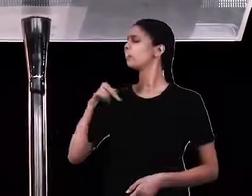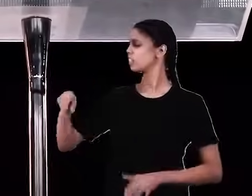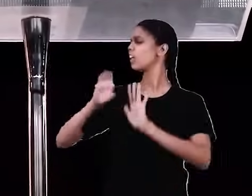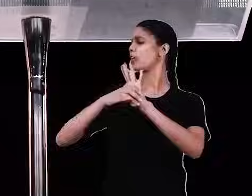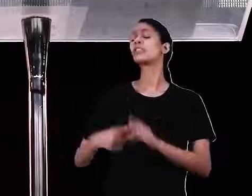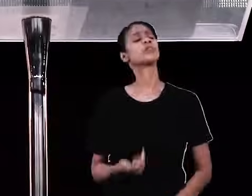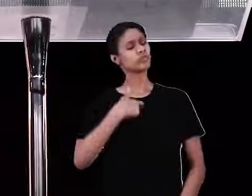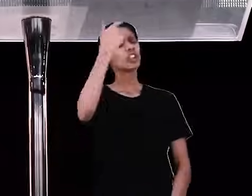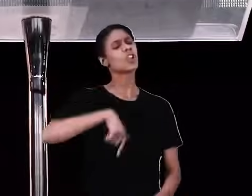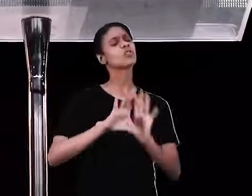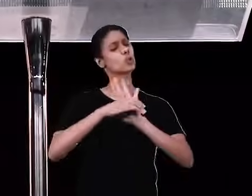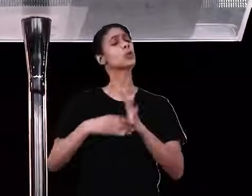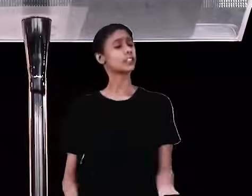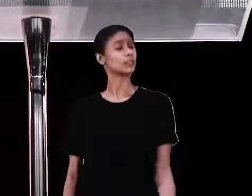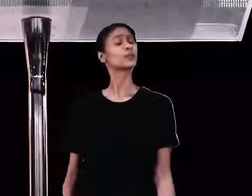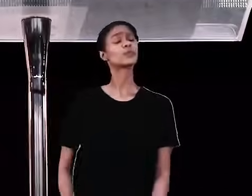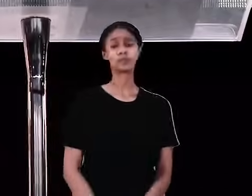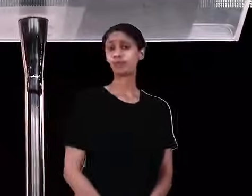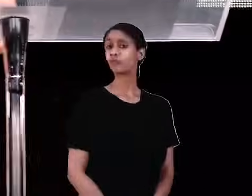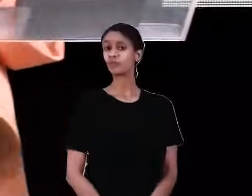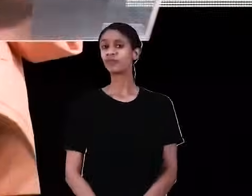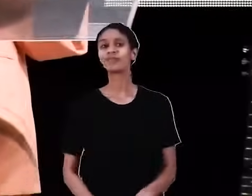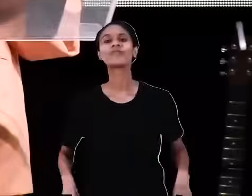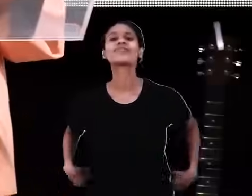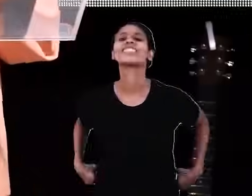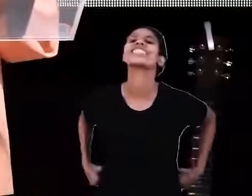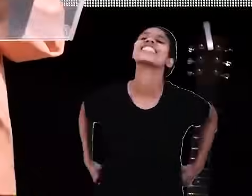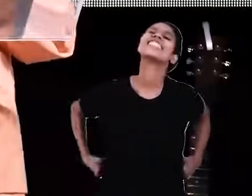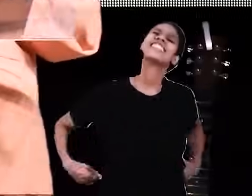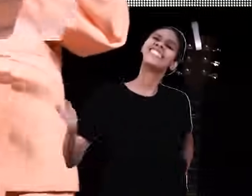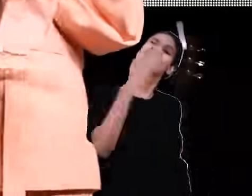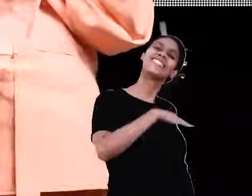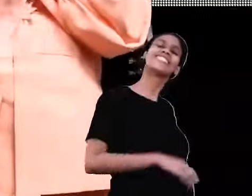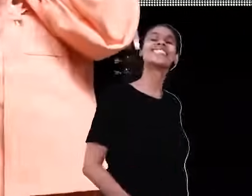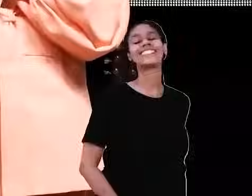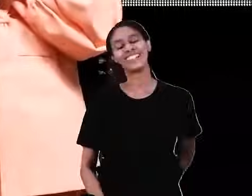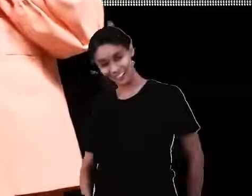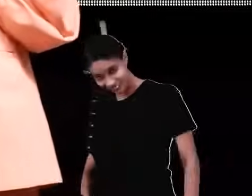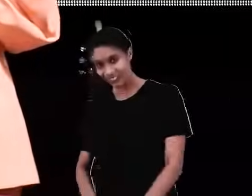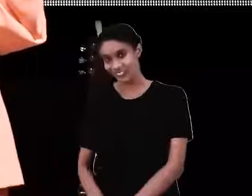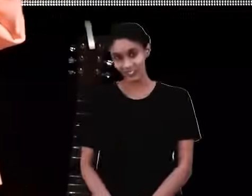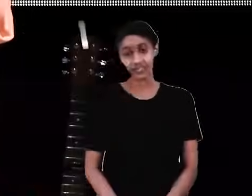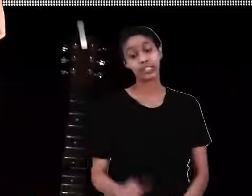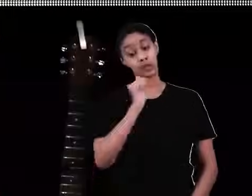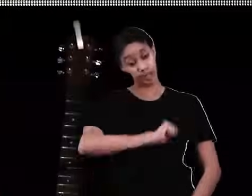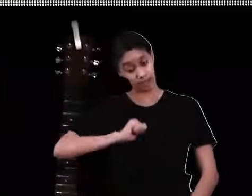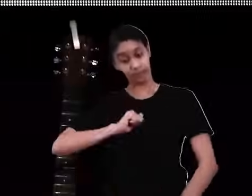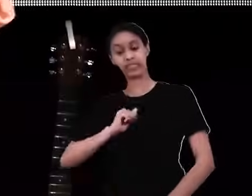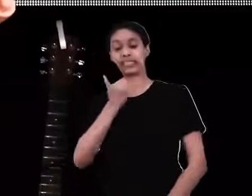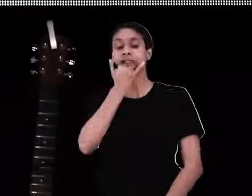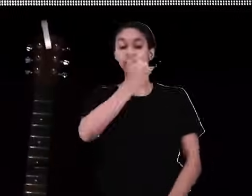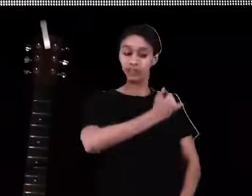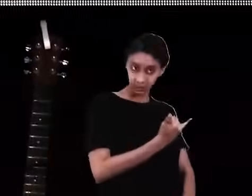sou conceito. Vamos embora, minha gente. Abigail pediu perdão a Nabal por si próprio.